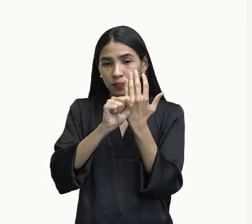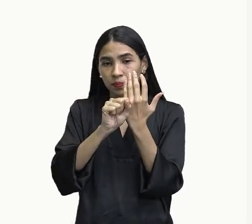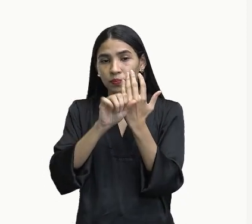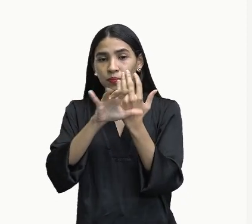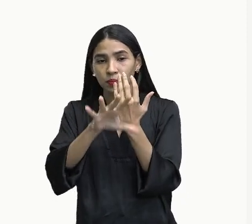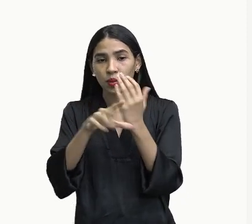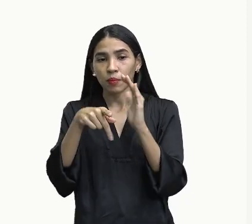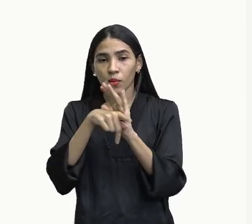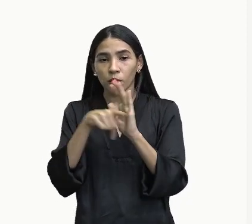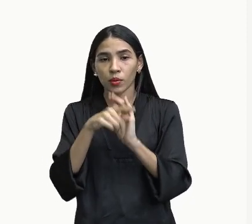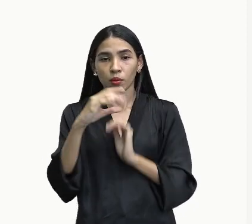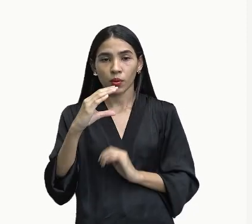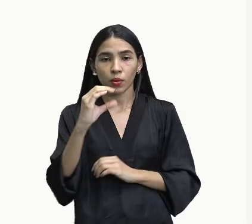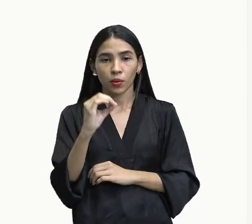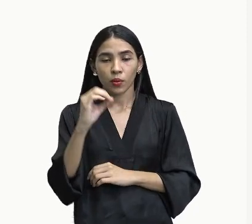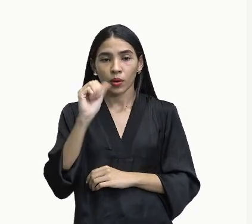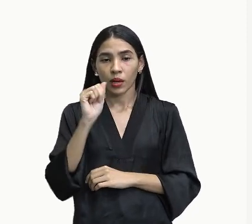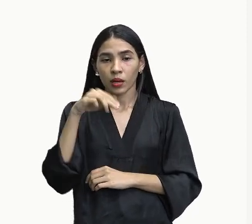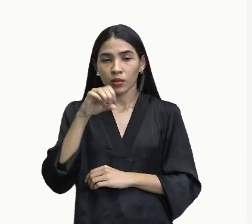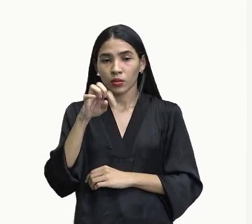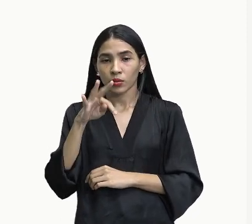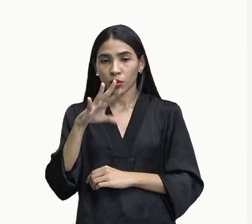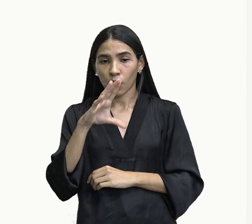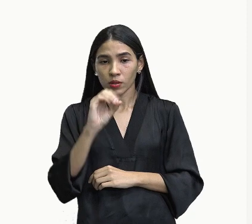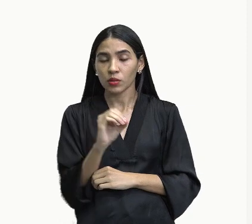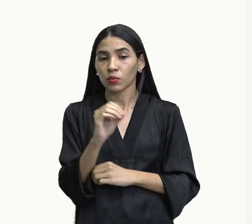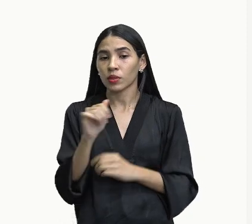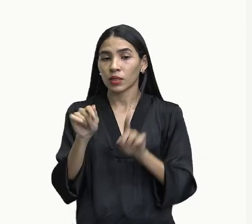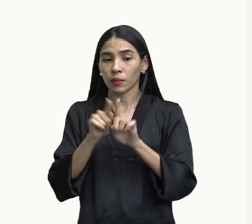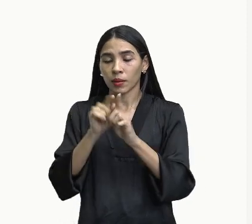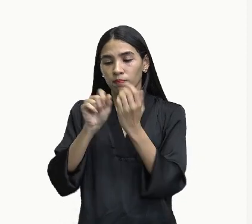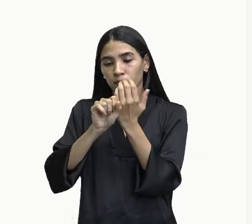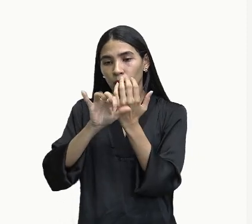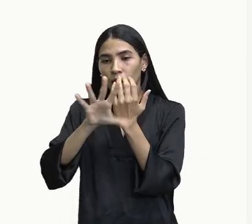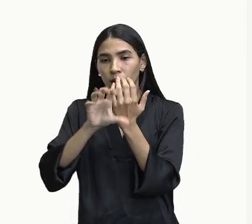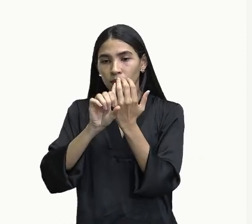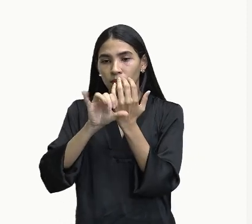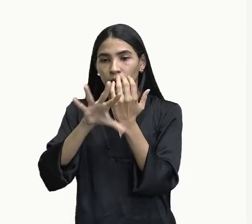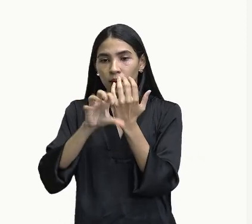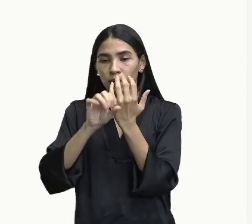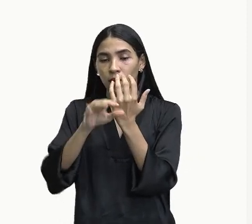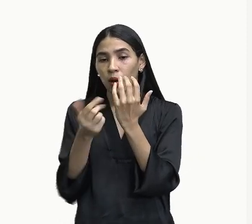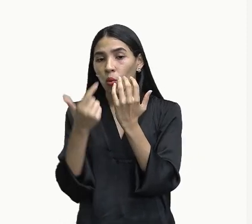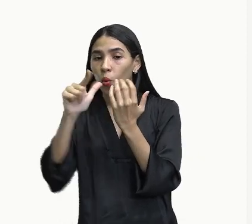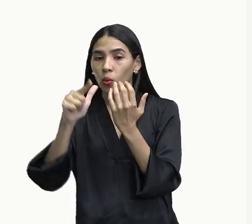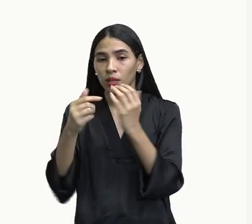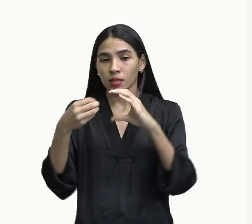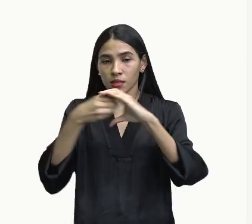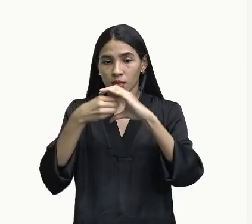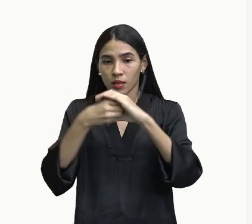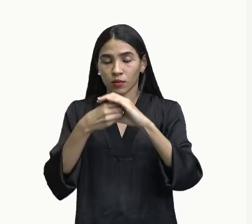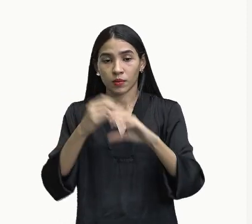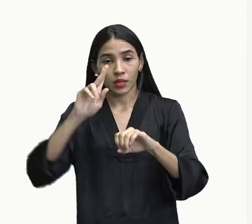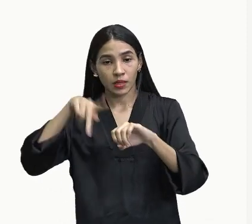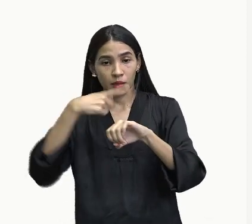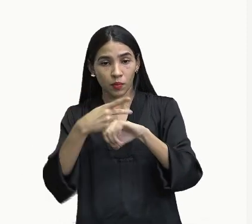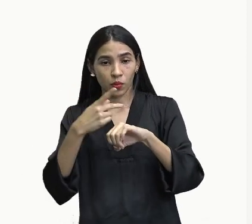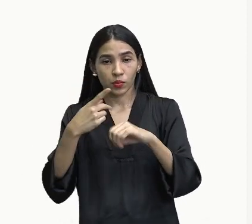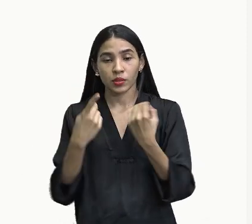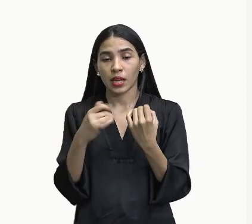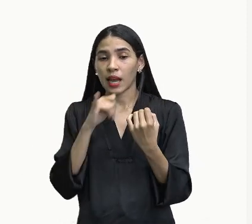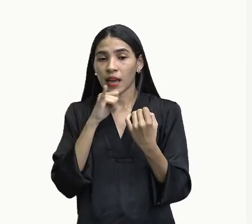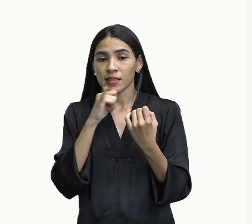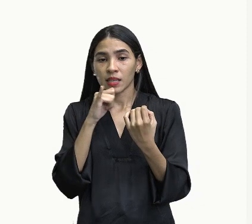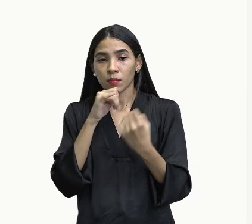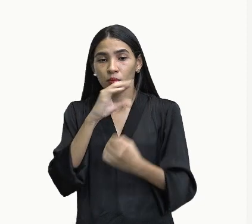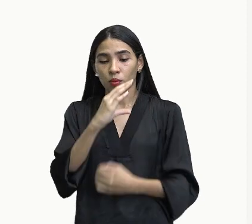dos coanócitos e vão transportar esses alimentos para as outras células. Então, depois que passa pelo